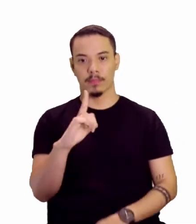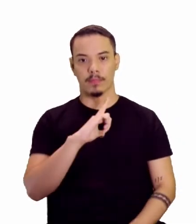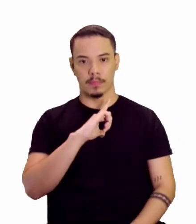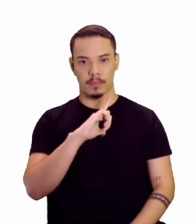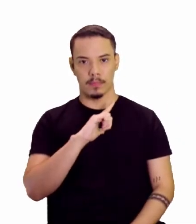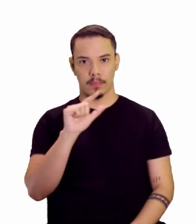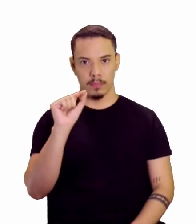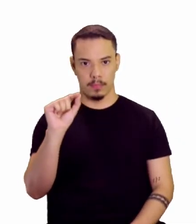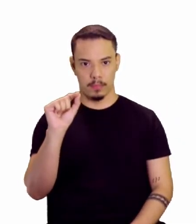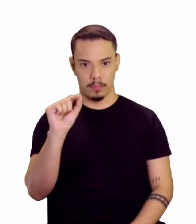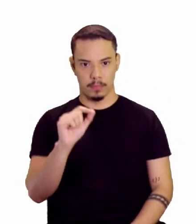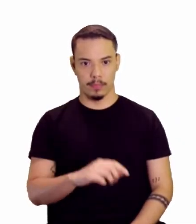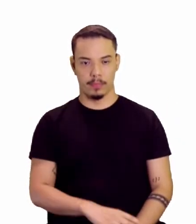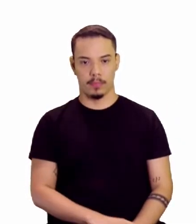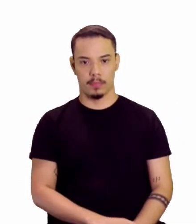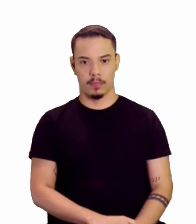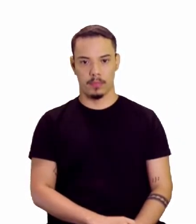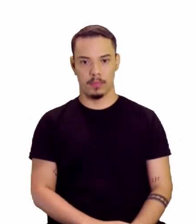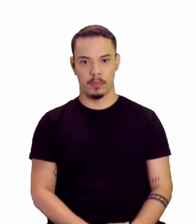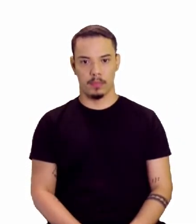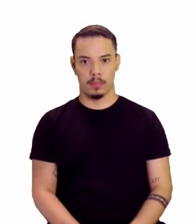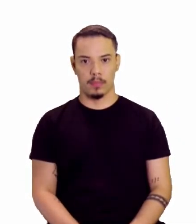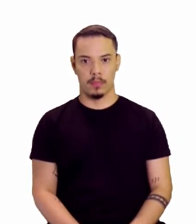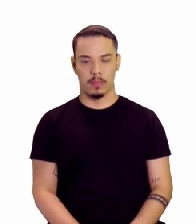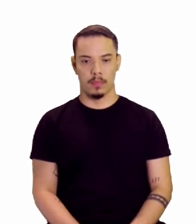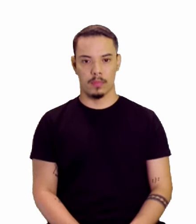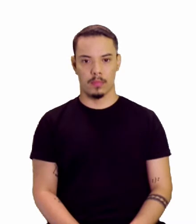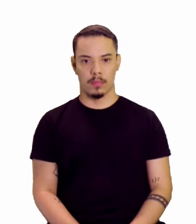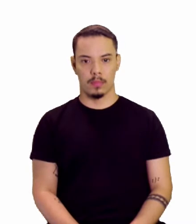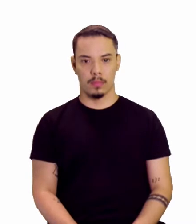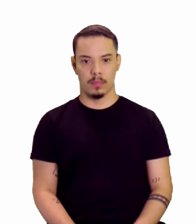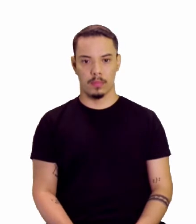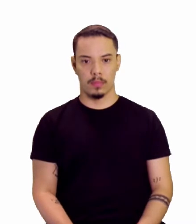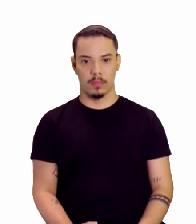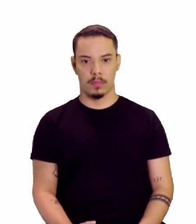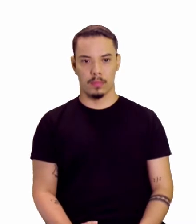aqui, ó, aqui,